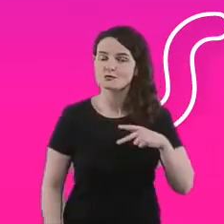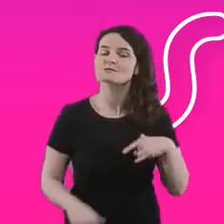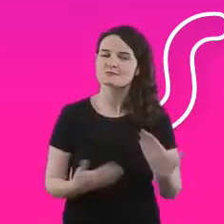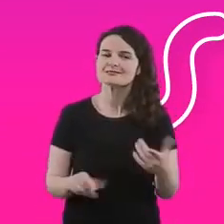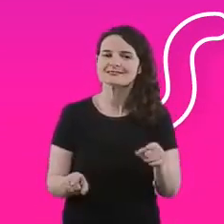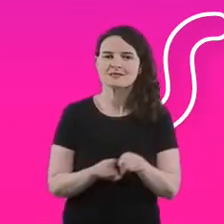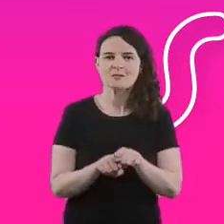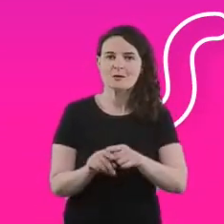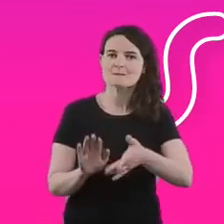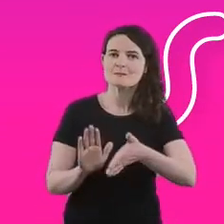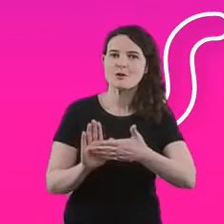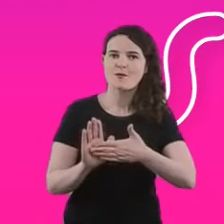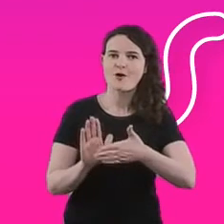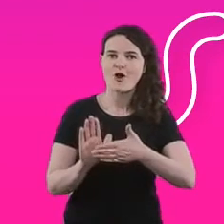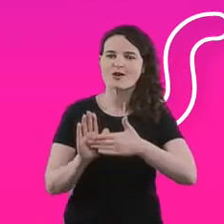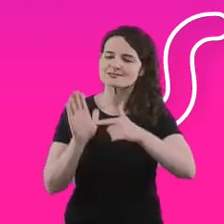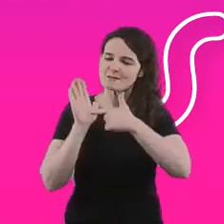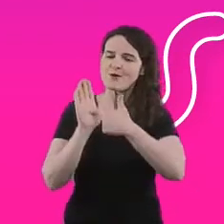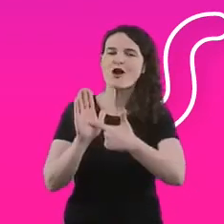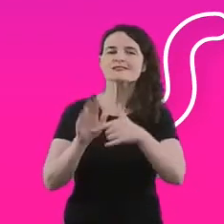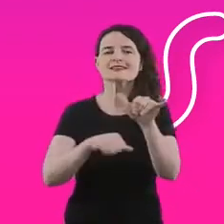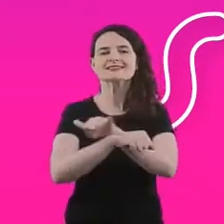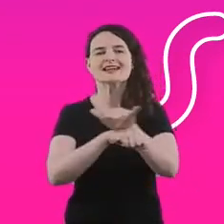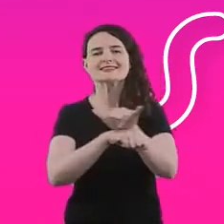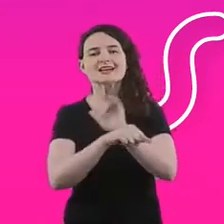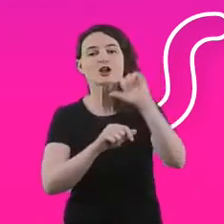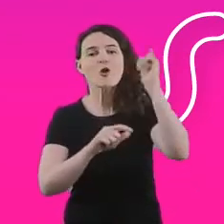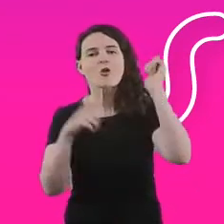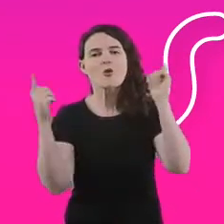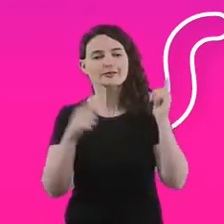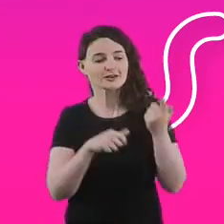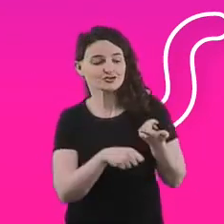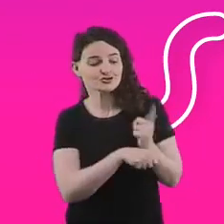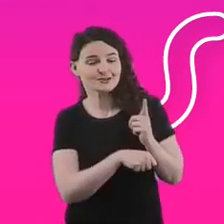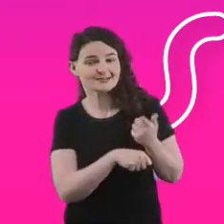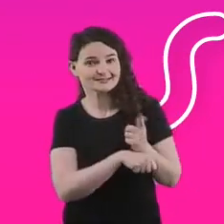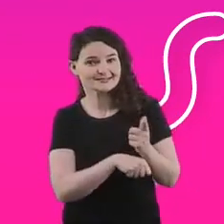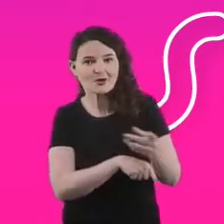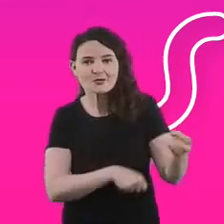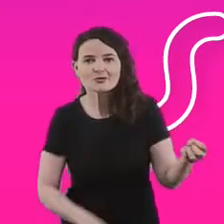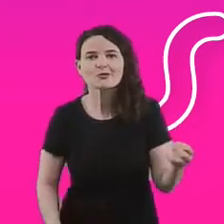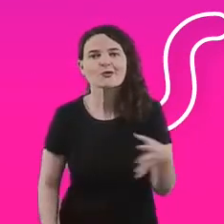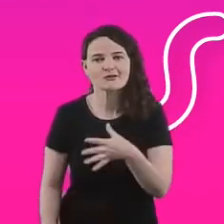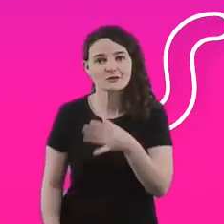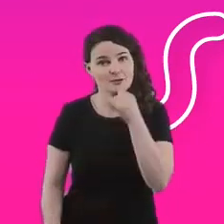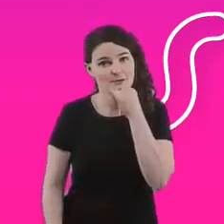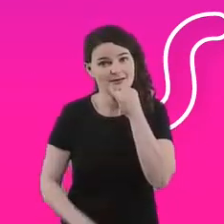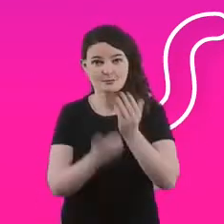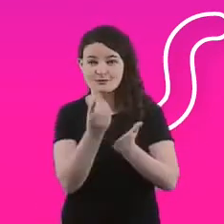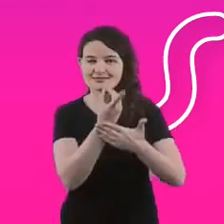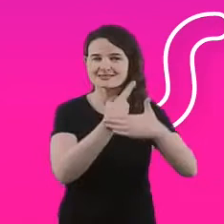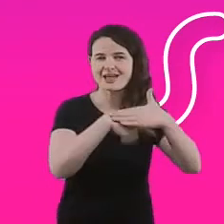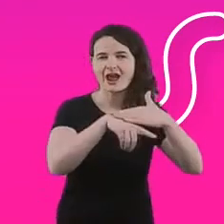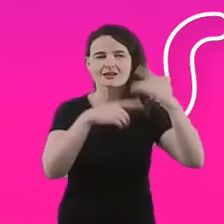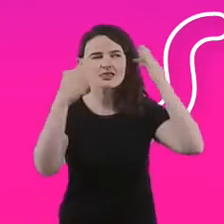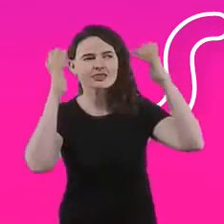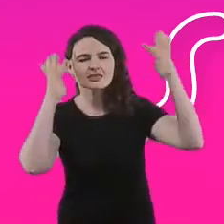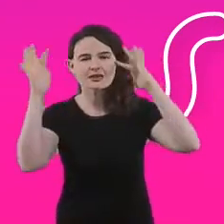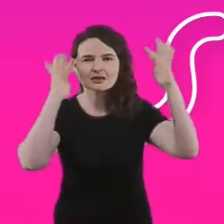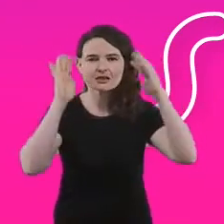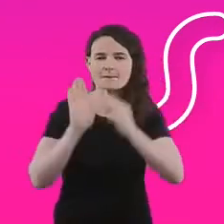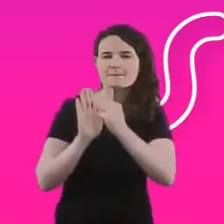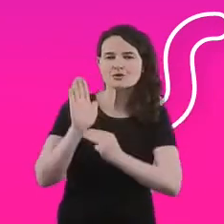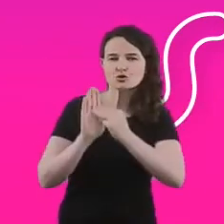olhar para novas formas de gestão, para formas mais inovadoras de gestão, como, por exemplo, design thinking, metodologias